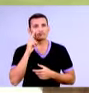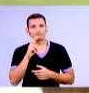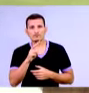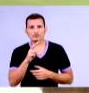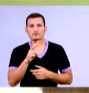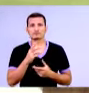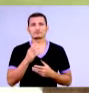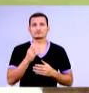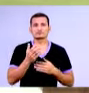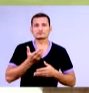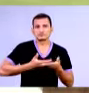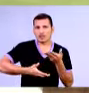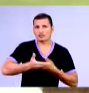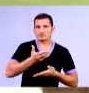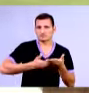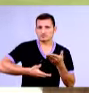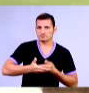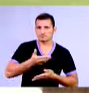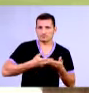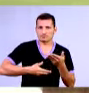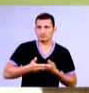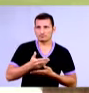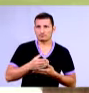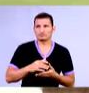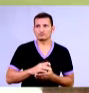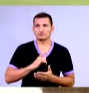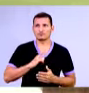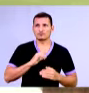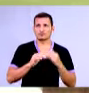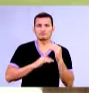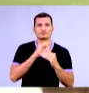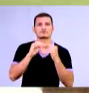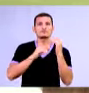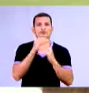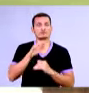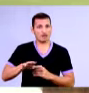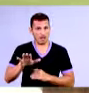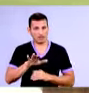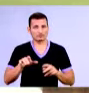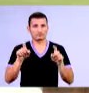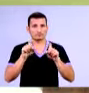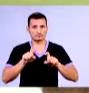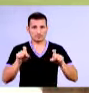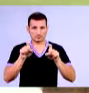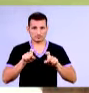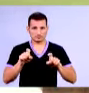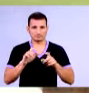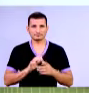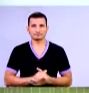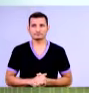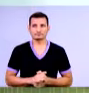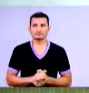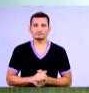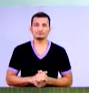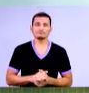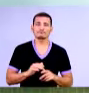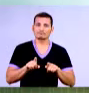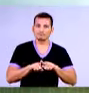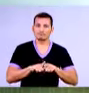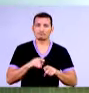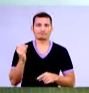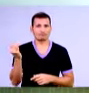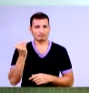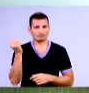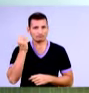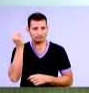ou forma de interações que temos com a evolução da computação. É isso. E uma coisa muito importante, né?